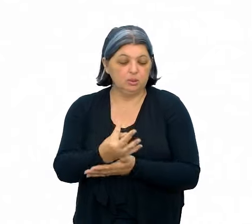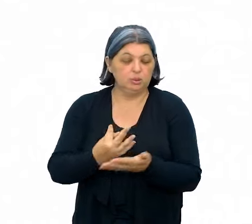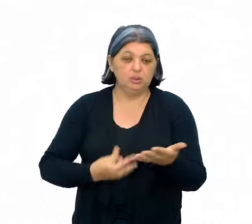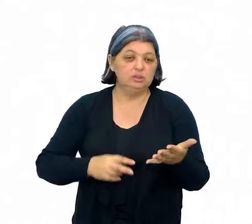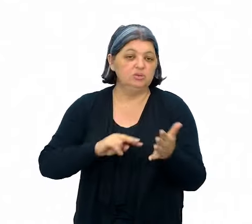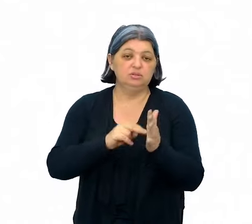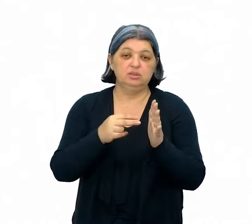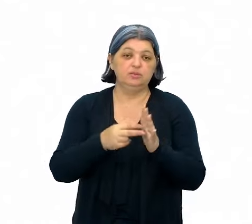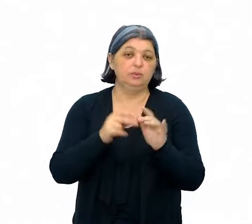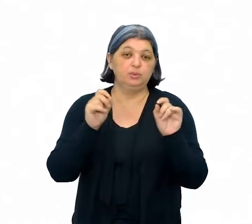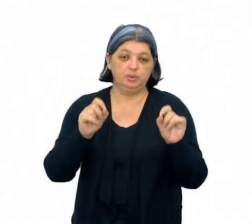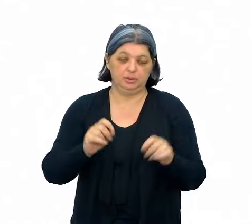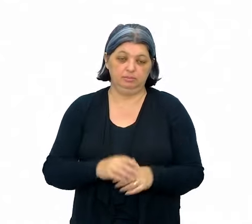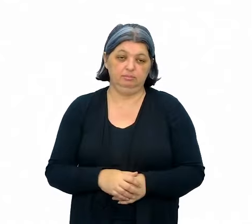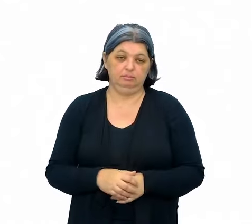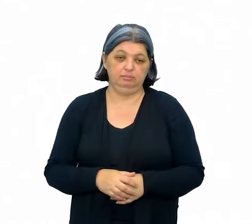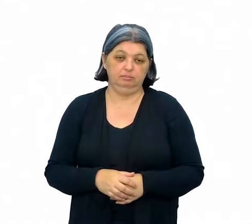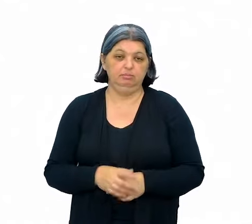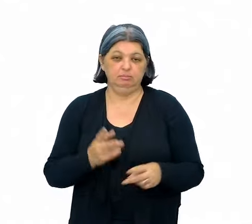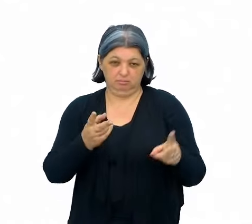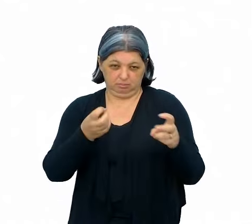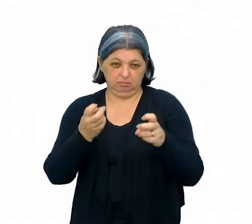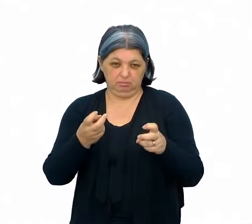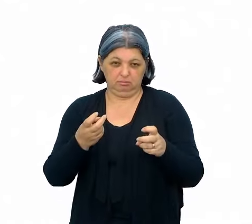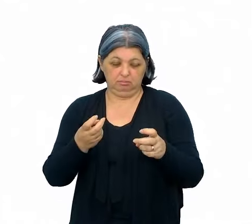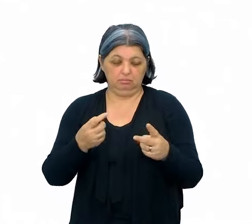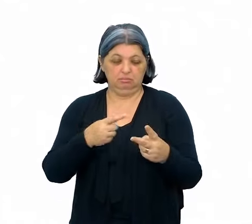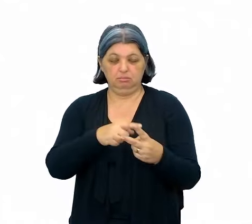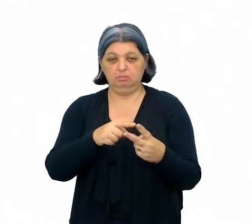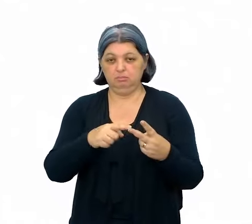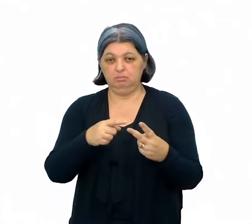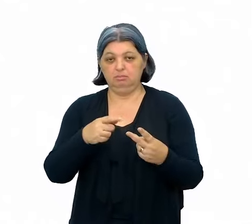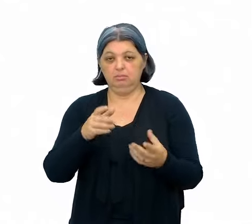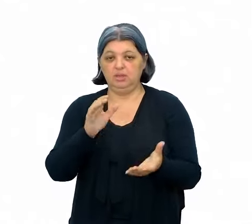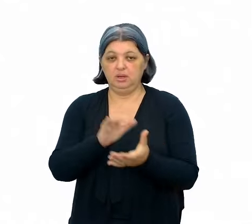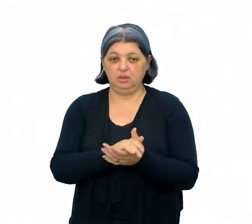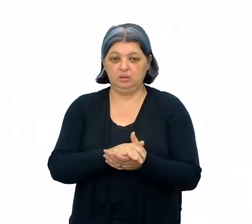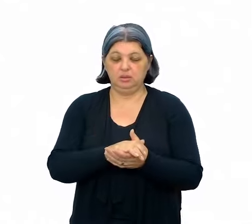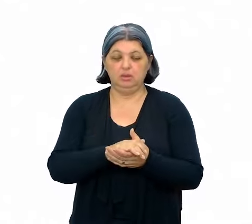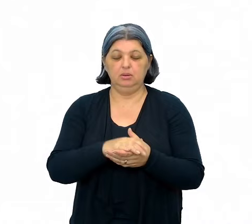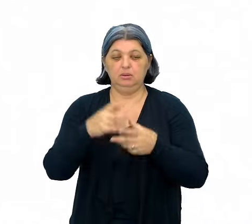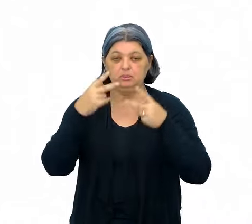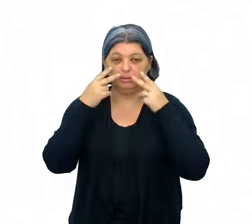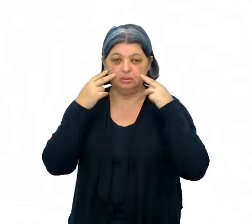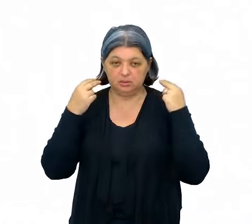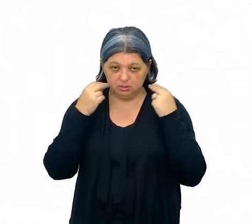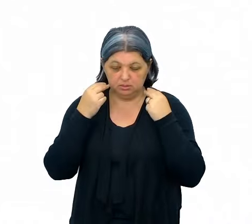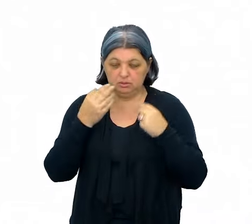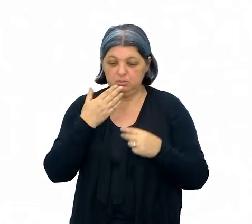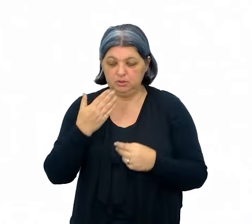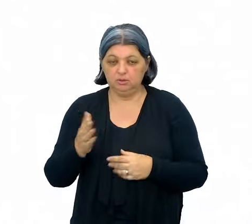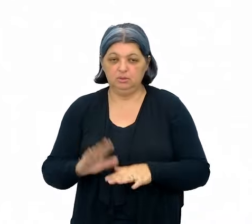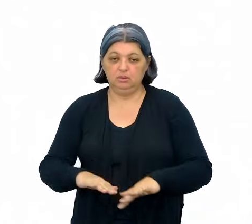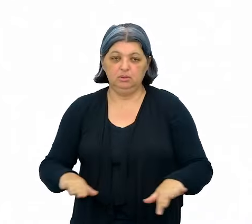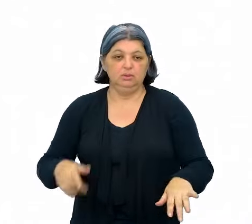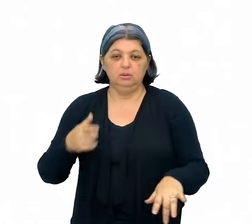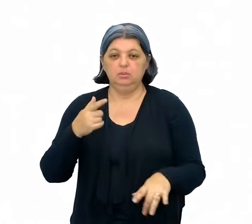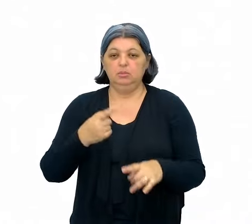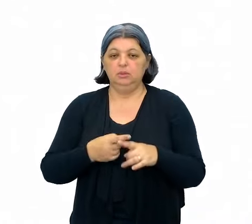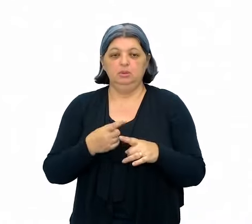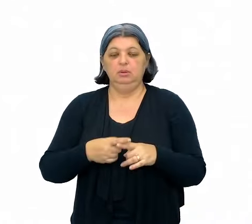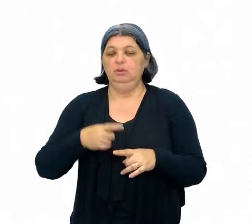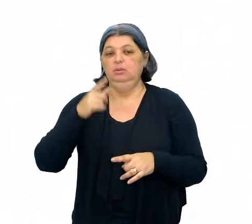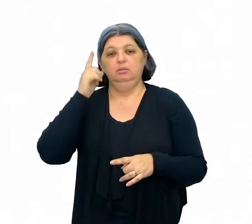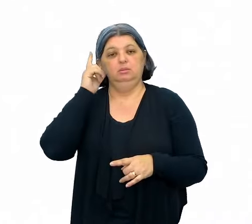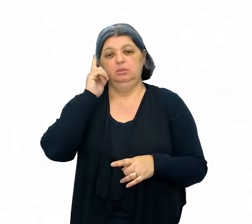estudantes identifiquem que o casal de índios pediu a Tupã uma criança, pois não conseguia ter filhos